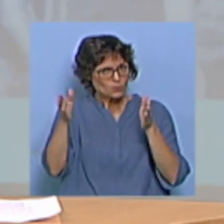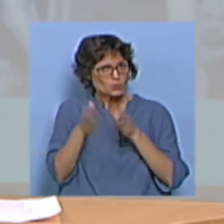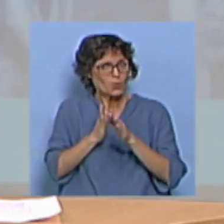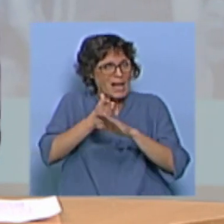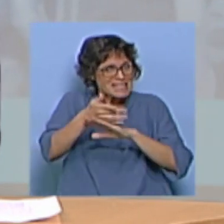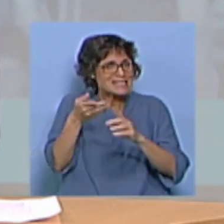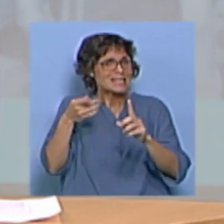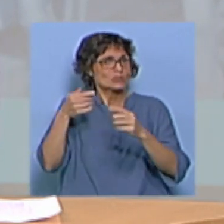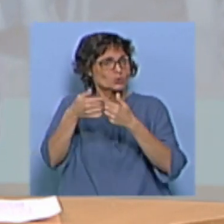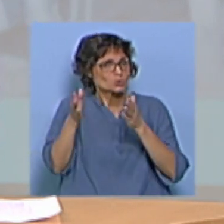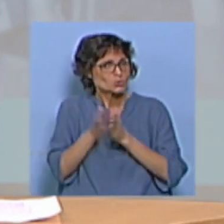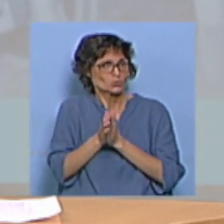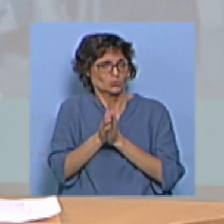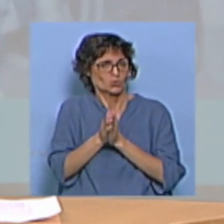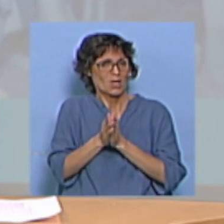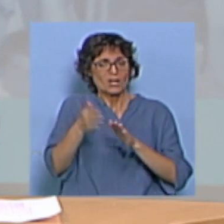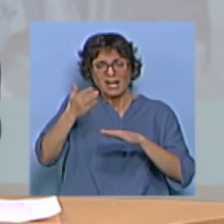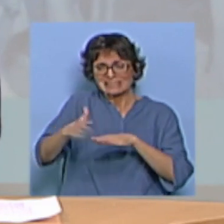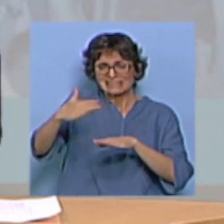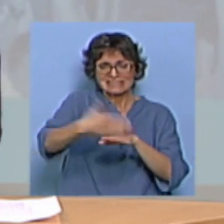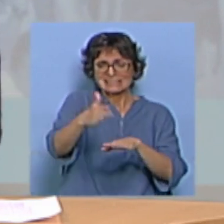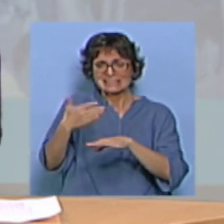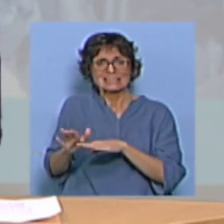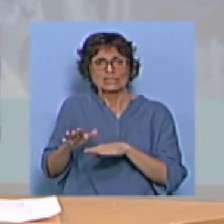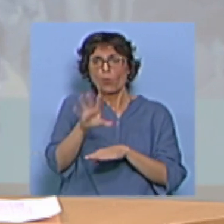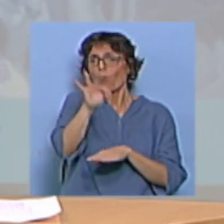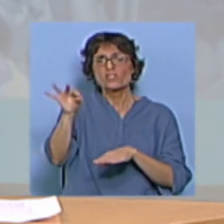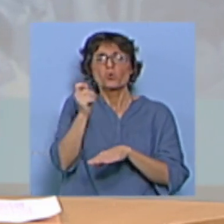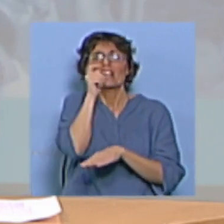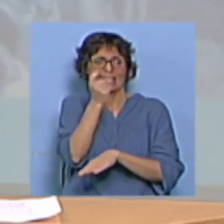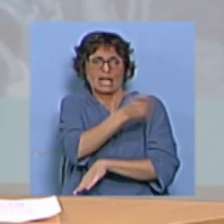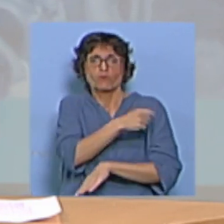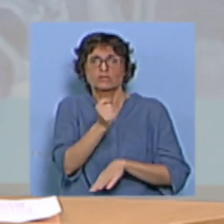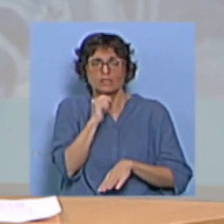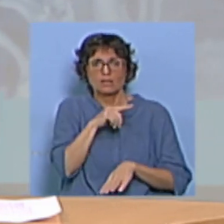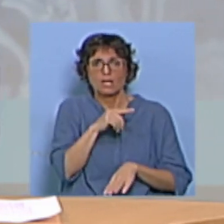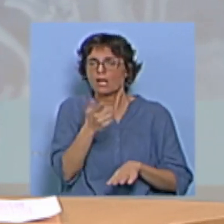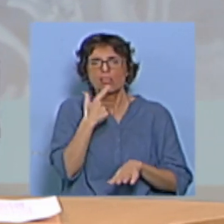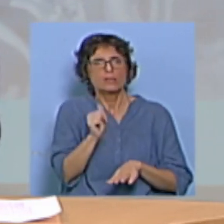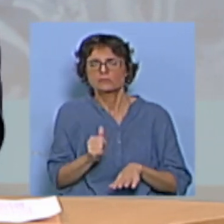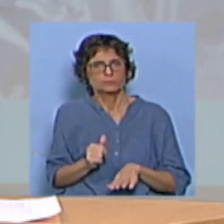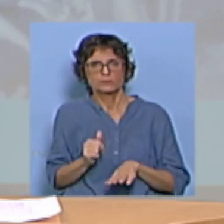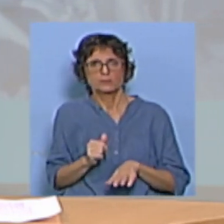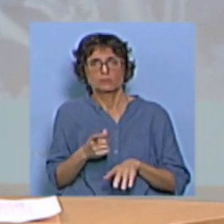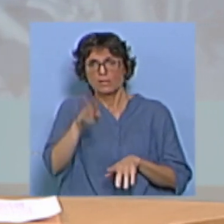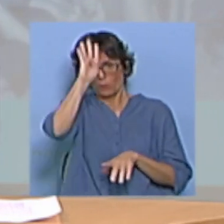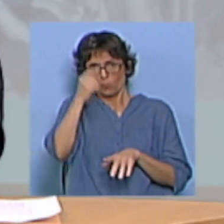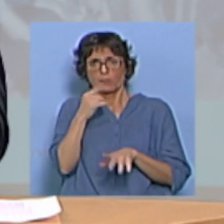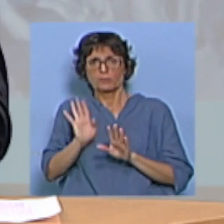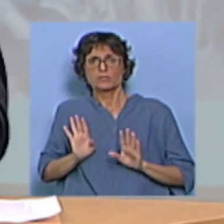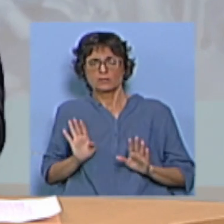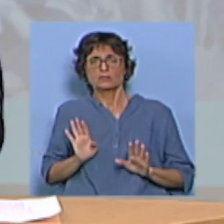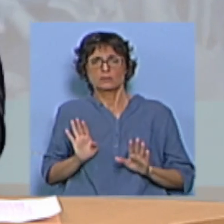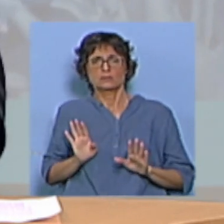possível, porque ninguém pode ficar descartado, para dizer a expressão do Papa Francisco, ninguém pode ficar descartado desse acesso por